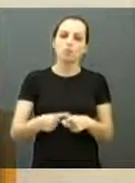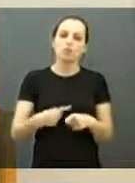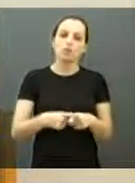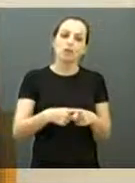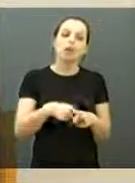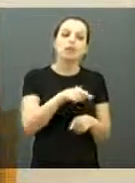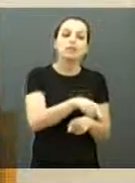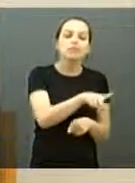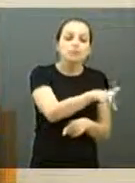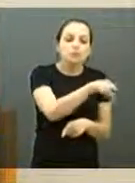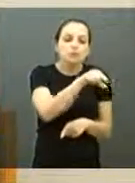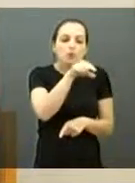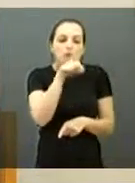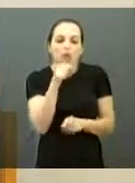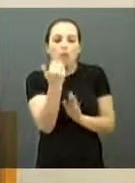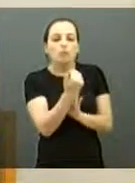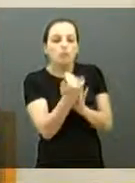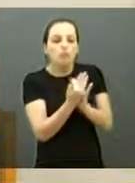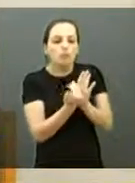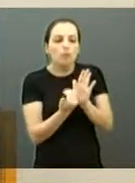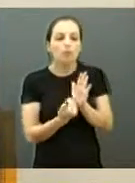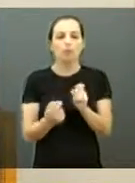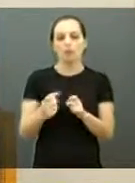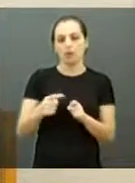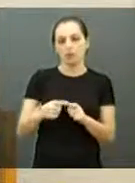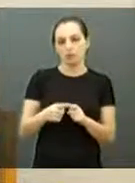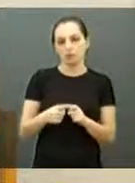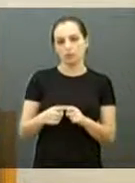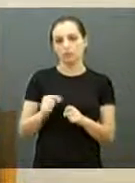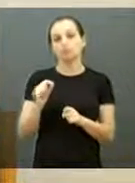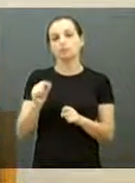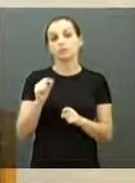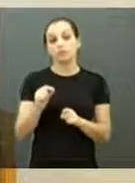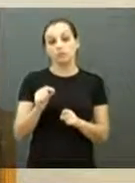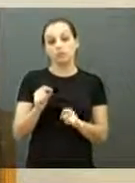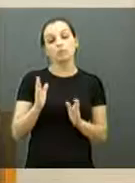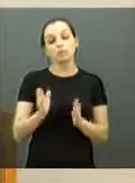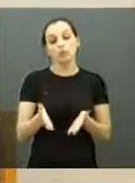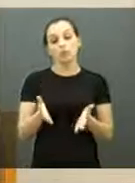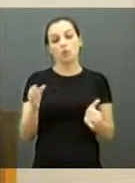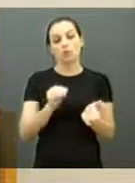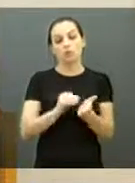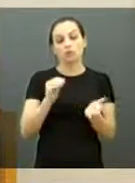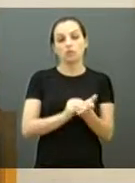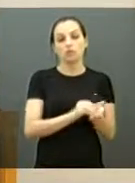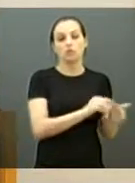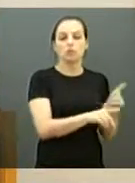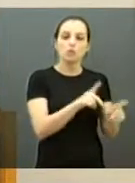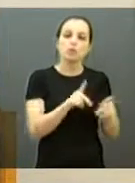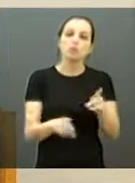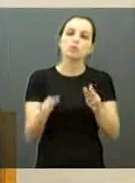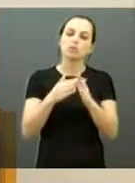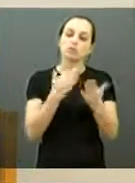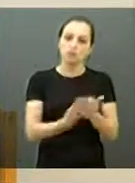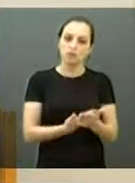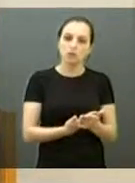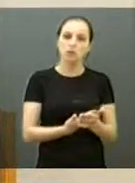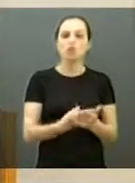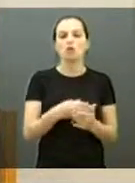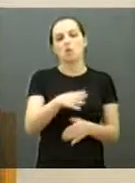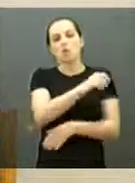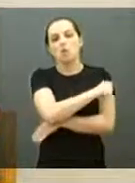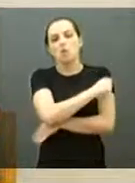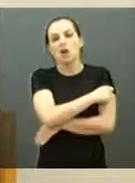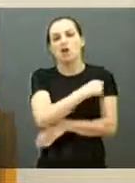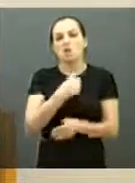os médicos, para escalar. Tá? Para prever. Hoje, se falta uma professora na escola, seu aluno